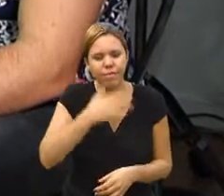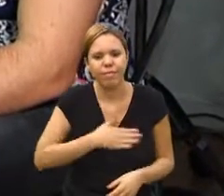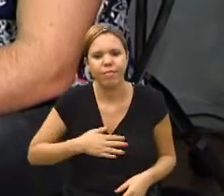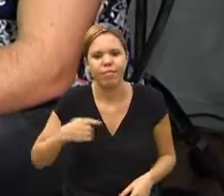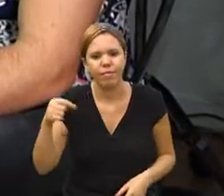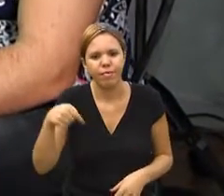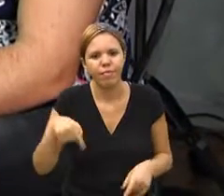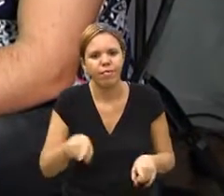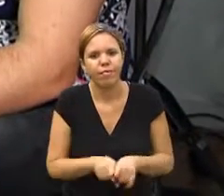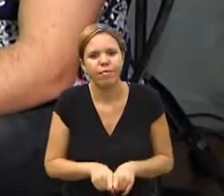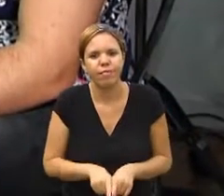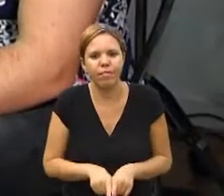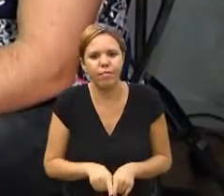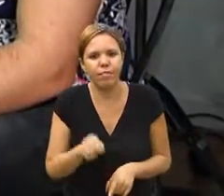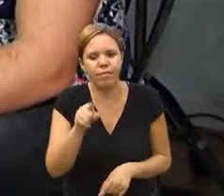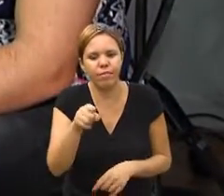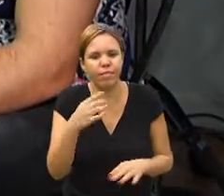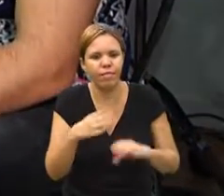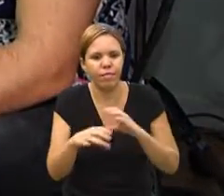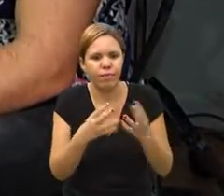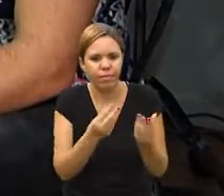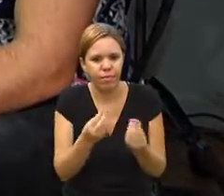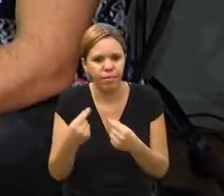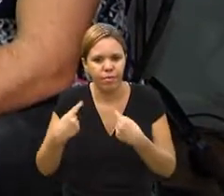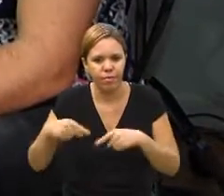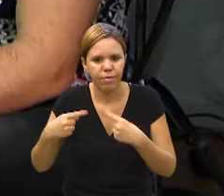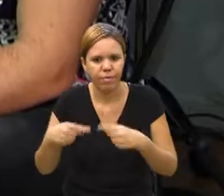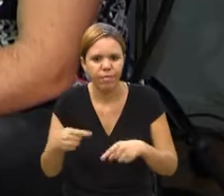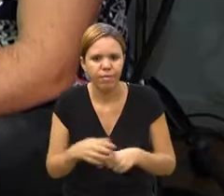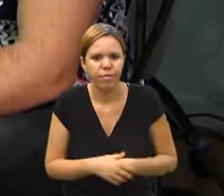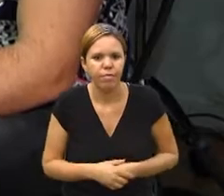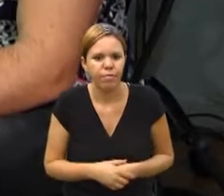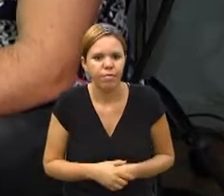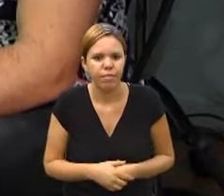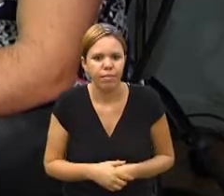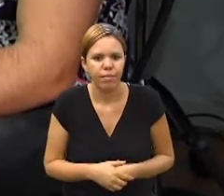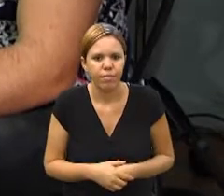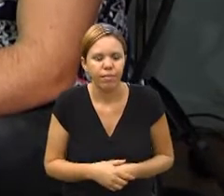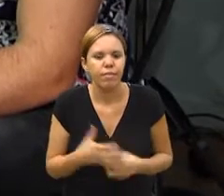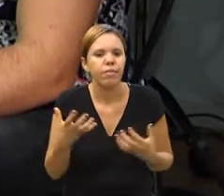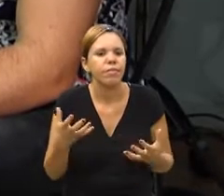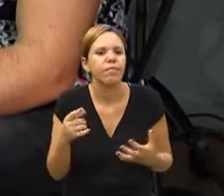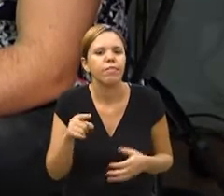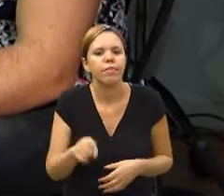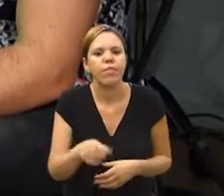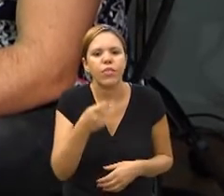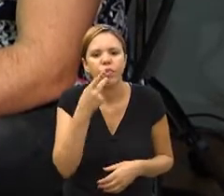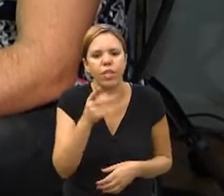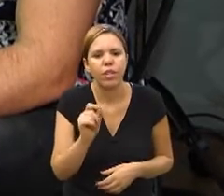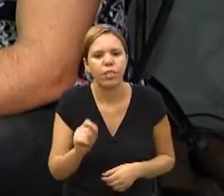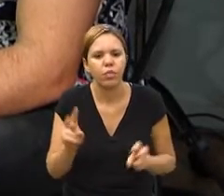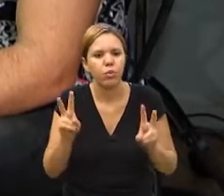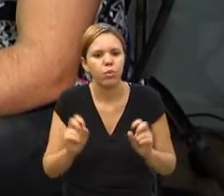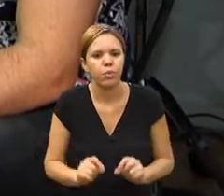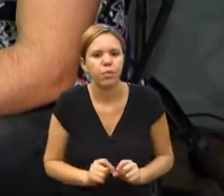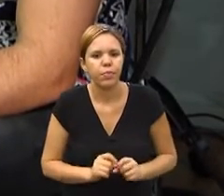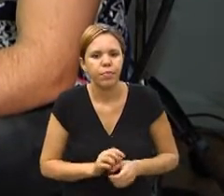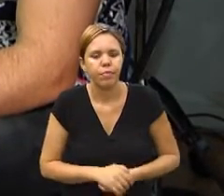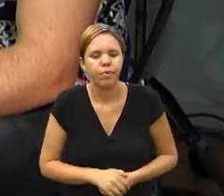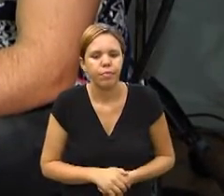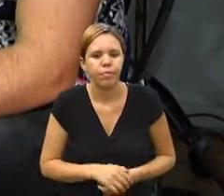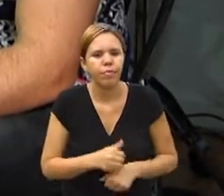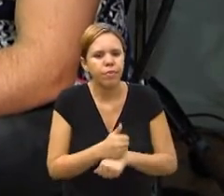Bom, você vai cantar bastante música e tudo mais. Agora eu queria, Marcel, que você falasse um pouquinho a respeito da